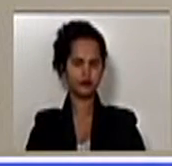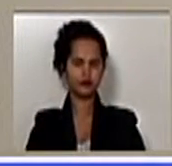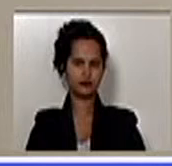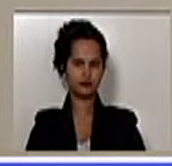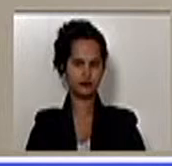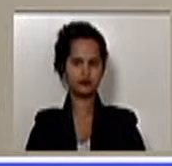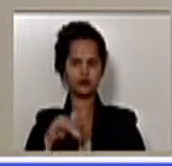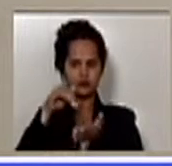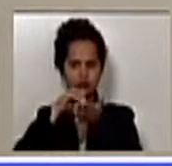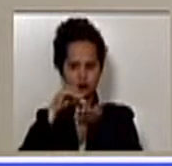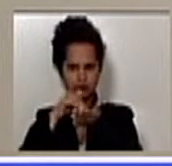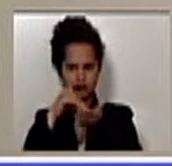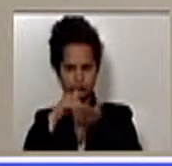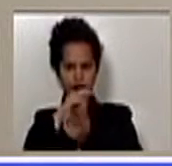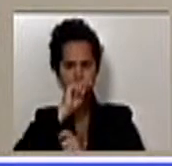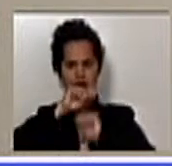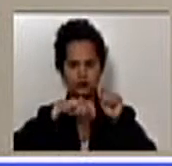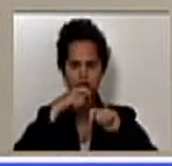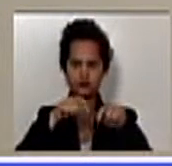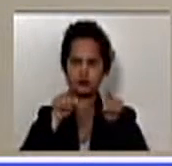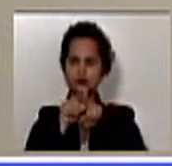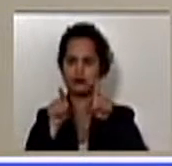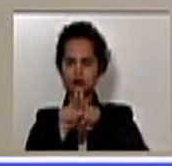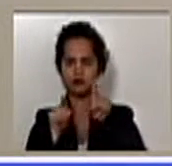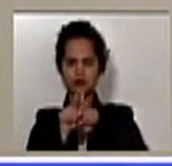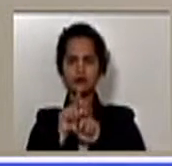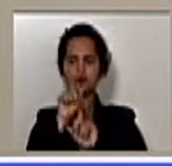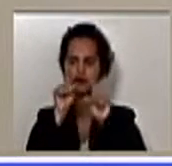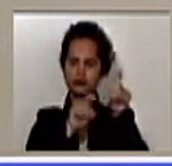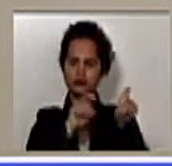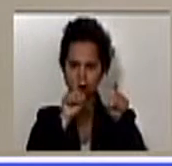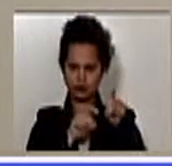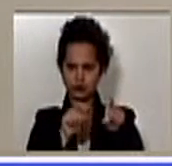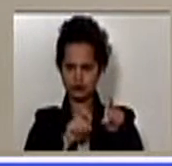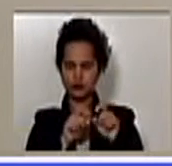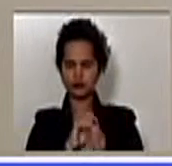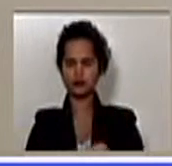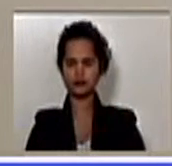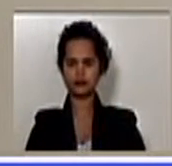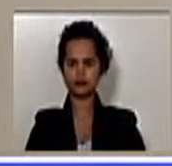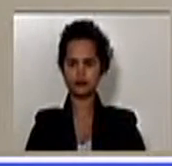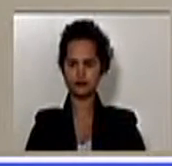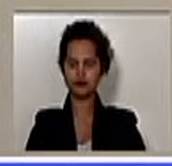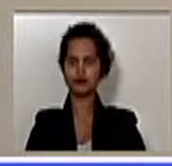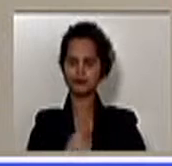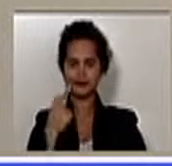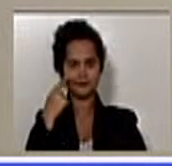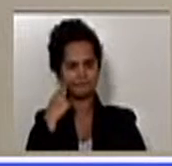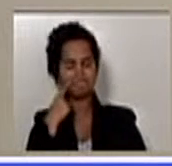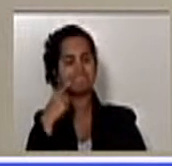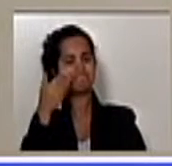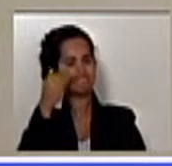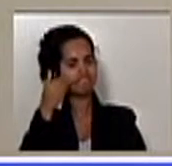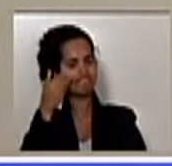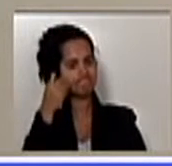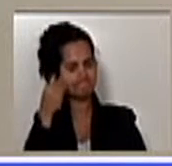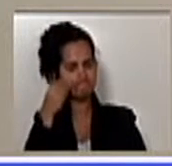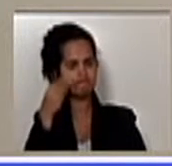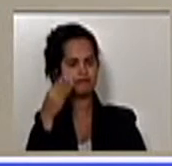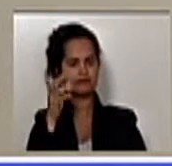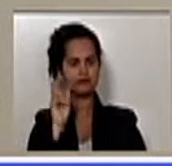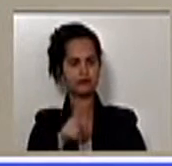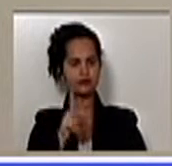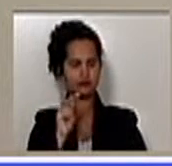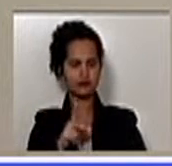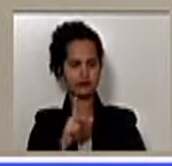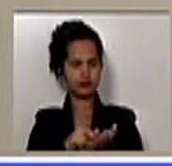tanto os secretários de Planejamento e Orçamento, como o secretário da Fazenda. A gente tem sido testemunha das